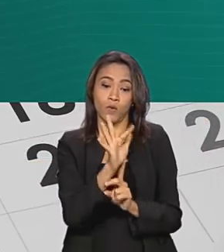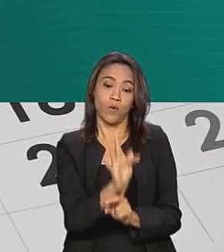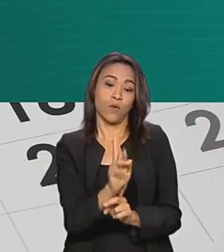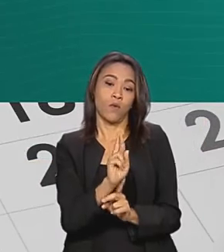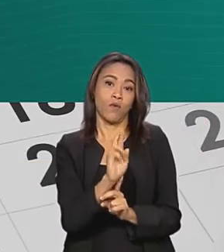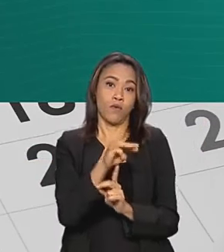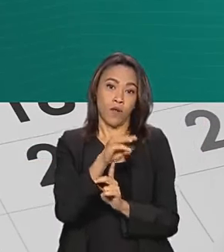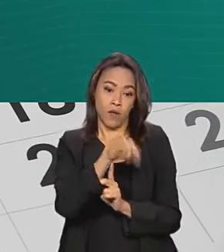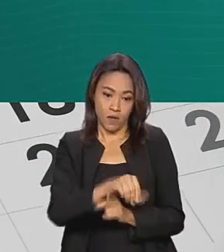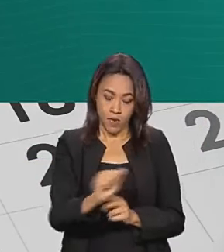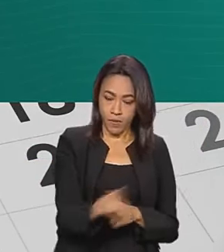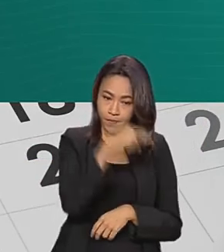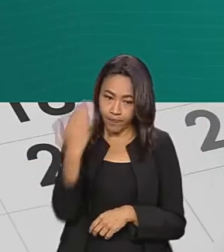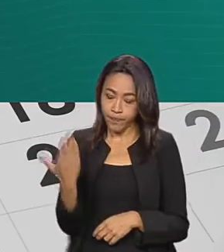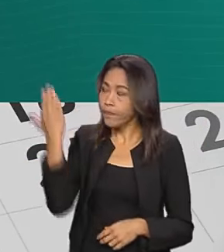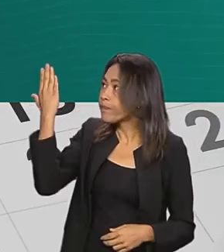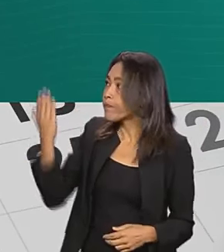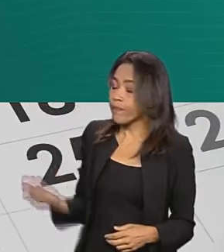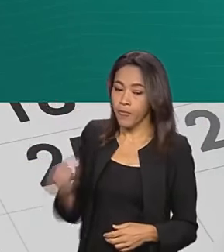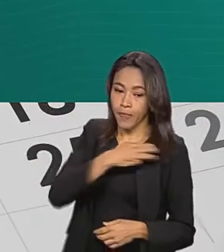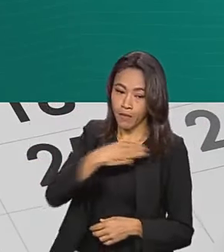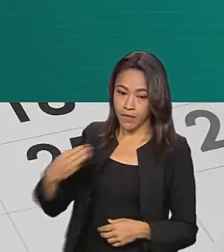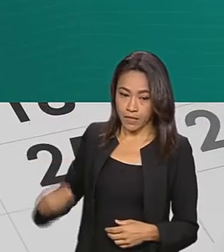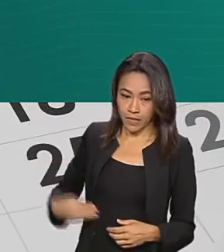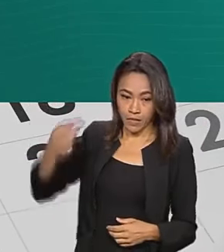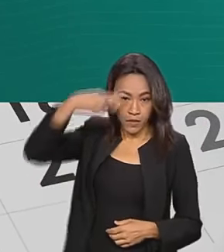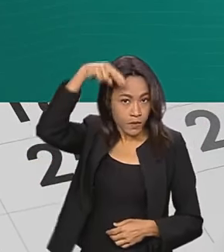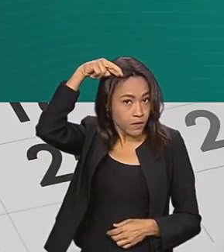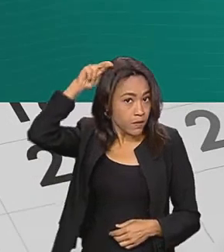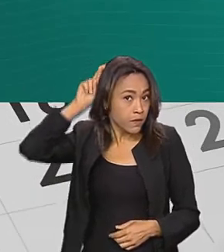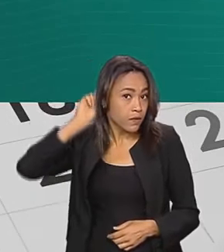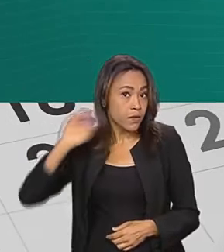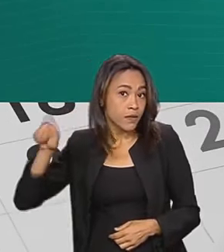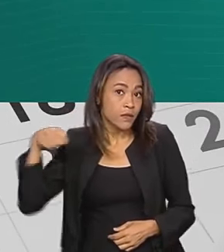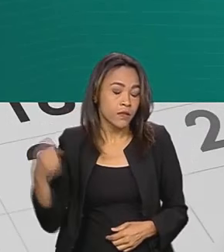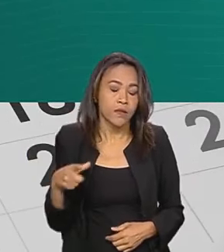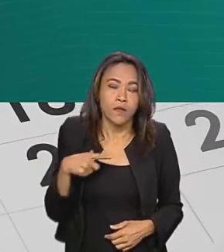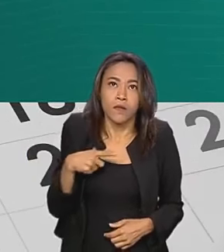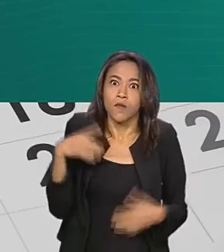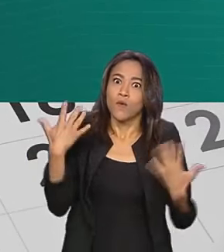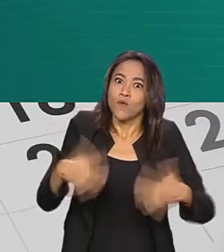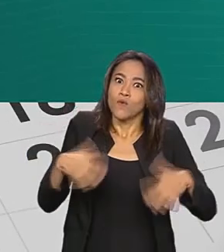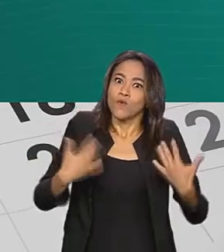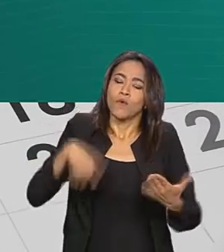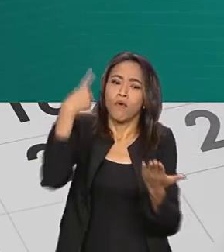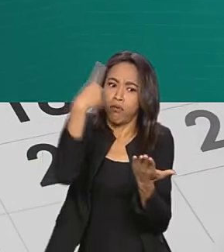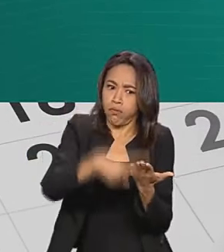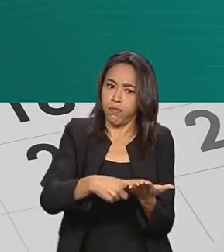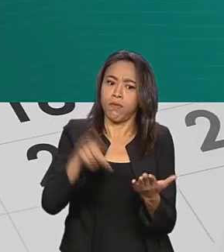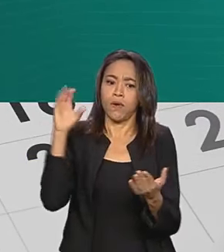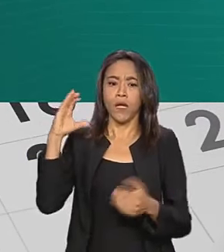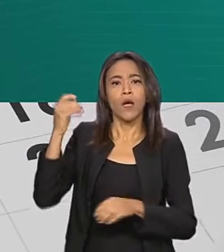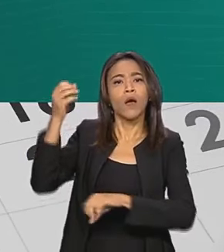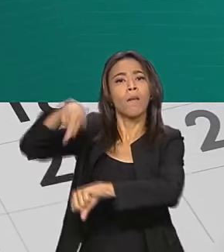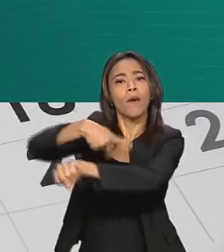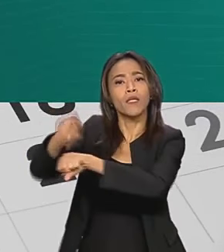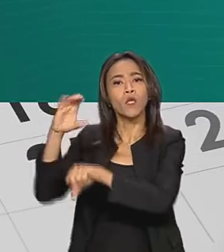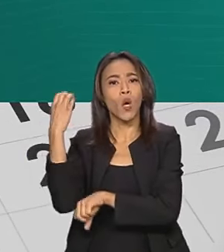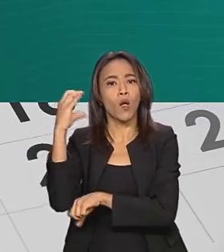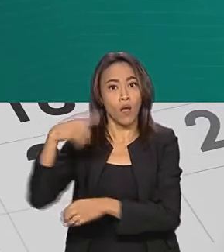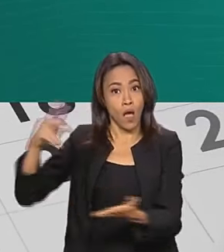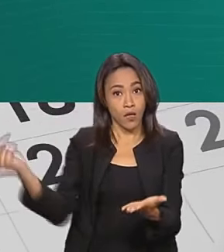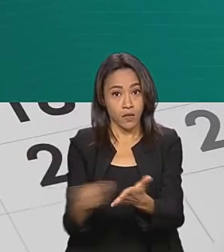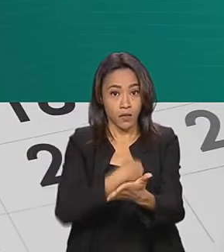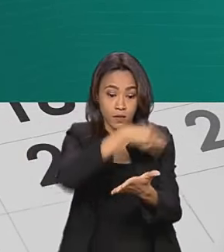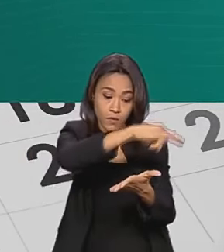a ministra da Igualdade racial Niely Franco tem as vendas cheia na Colômbia em Bogotá ela assina um memorando